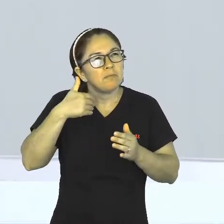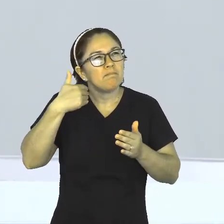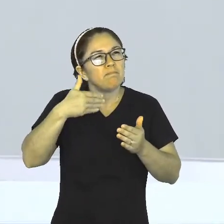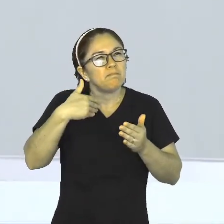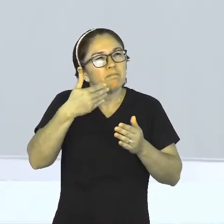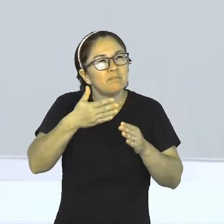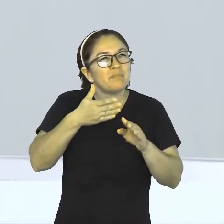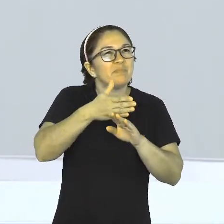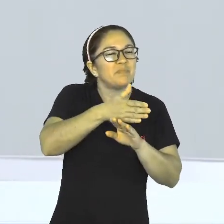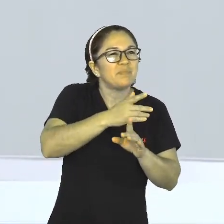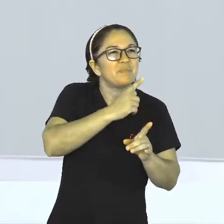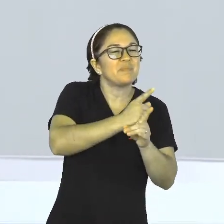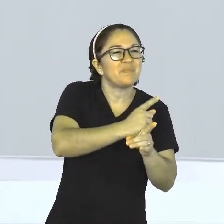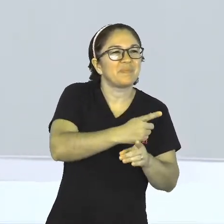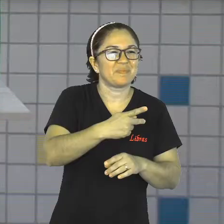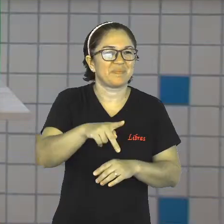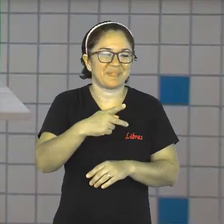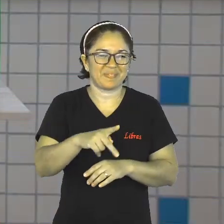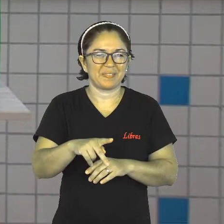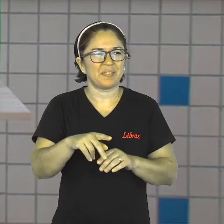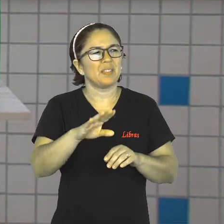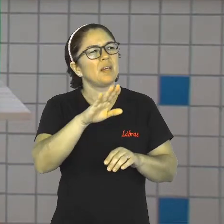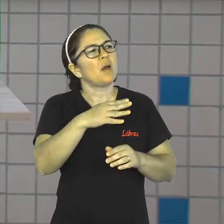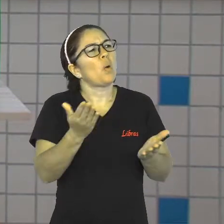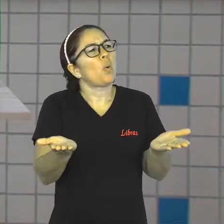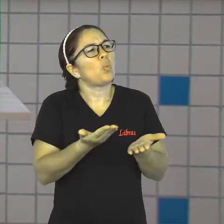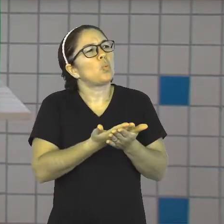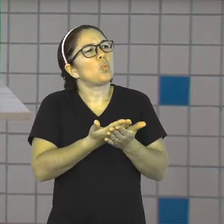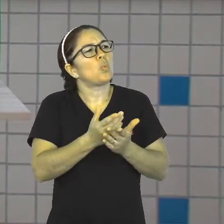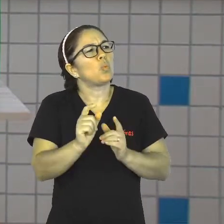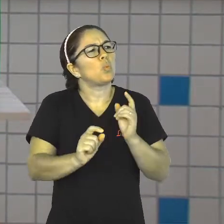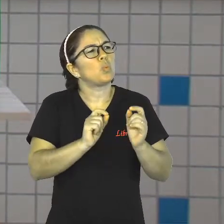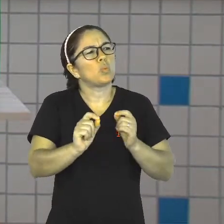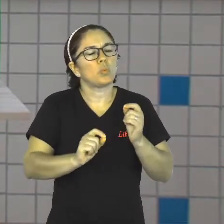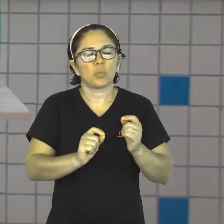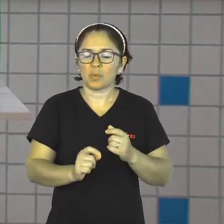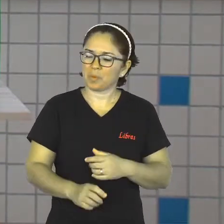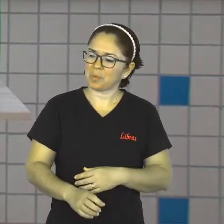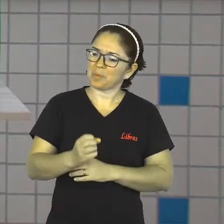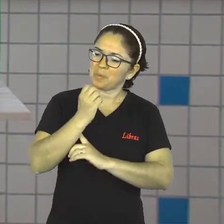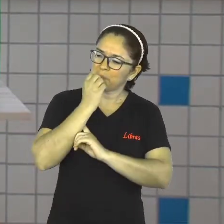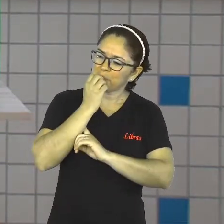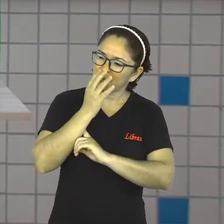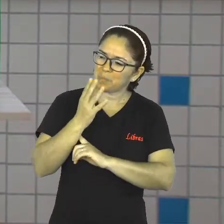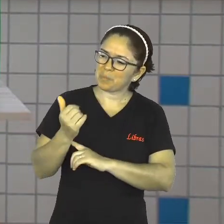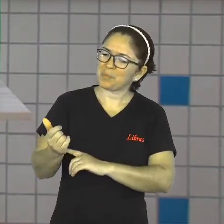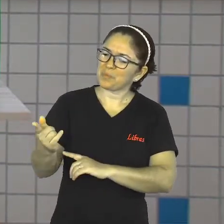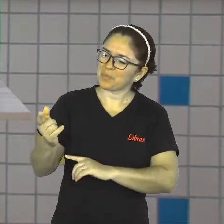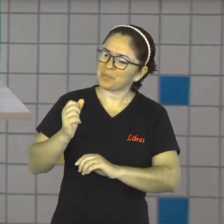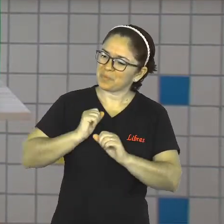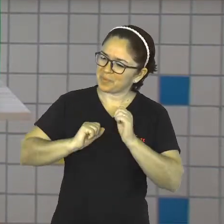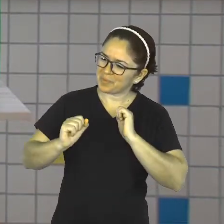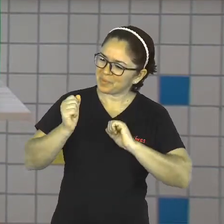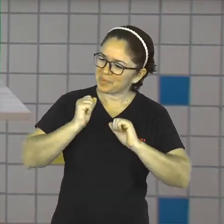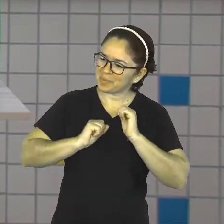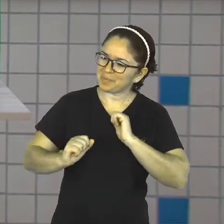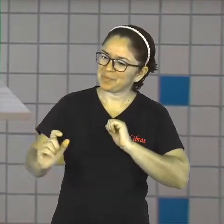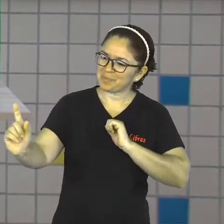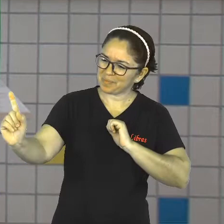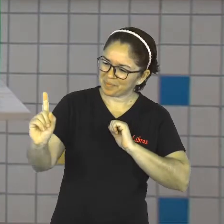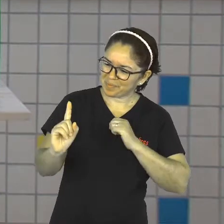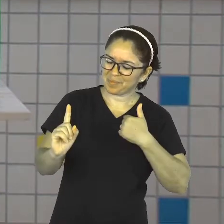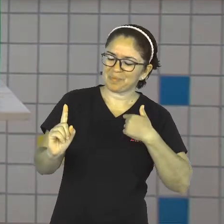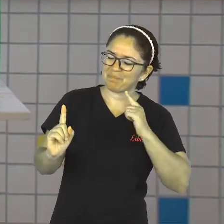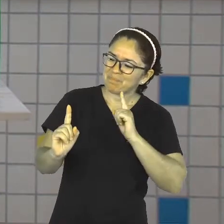Professora, a aula de hoje é sobre o quê? Que bom, Malu! Pois eu também adoro estar com vocês.